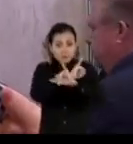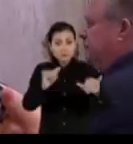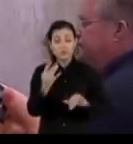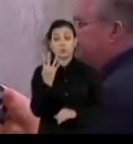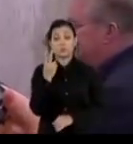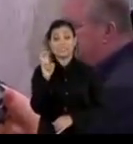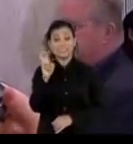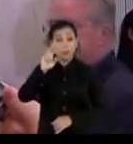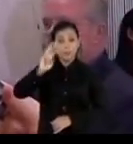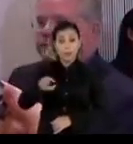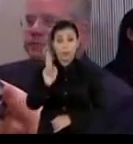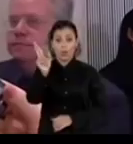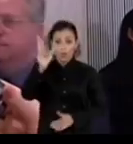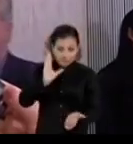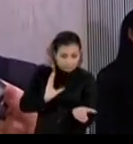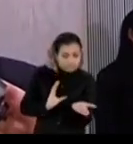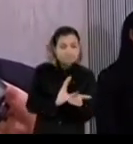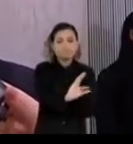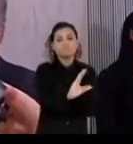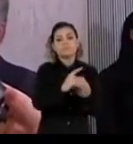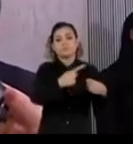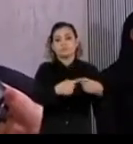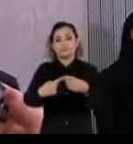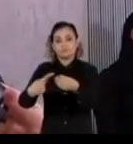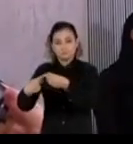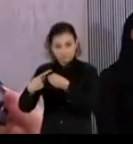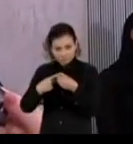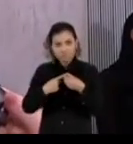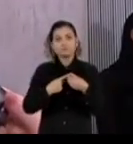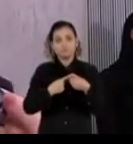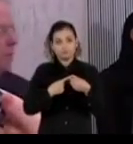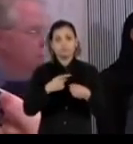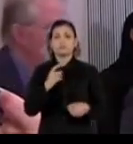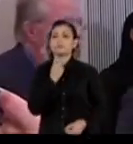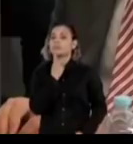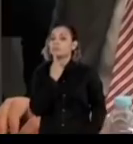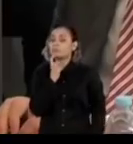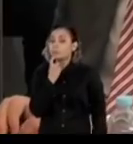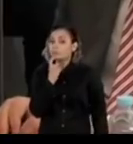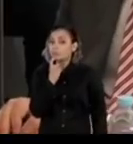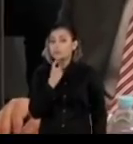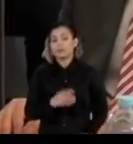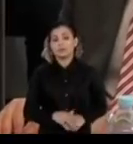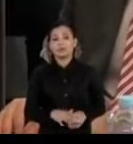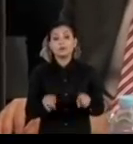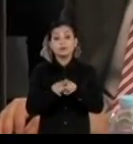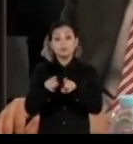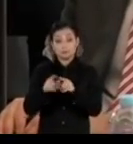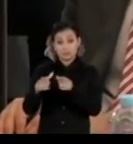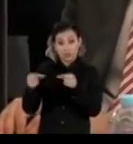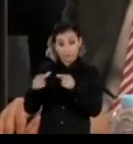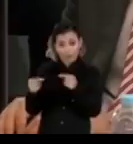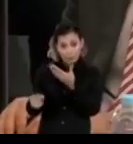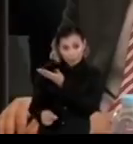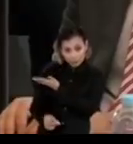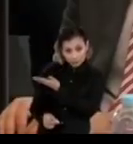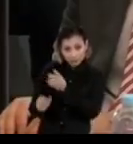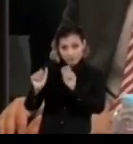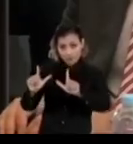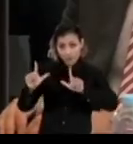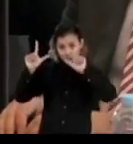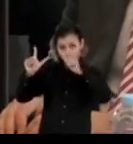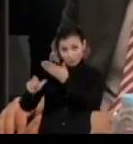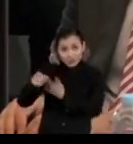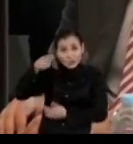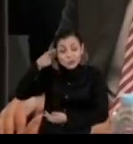quase 5 milhões de reais em municípios da região metropolitana de Campinas. Em Tóquio, o governador João Dória participa